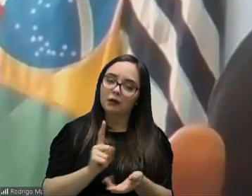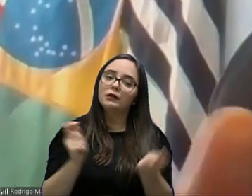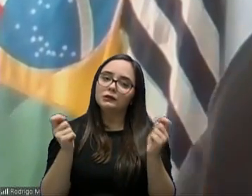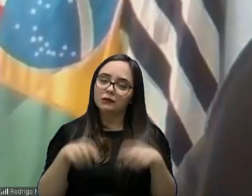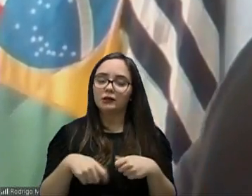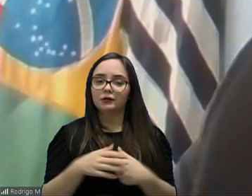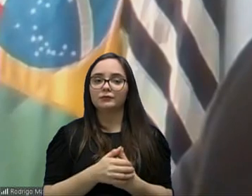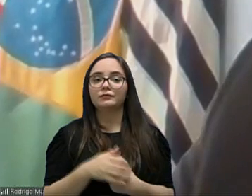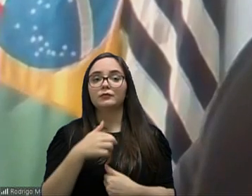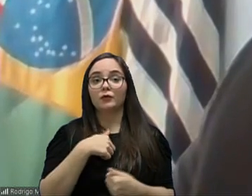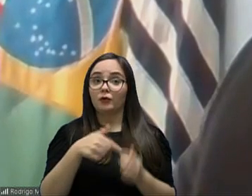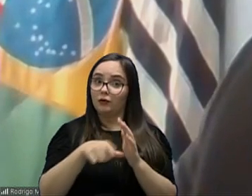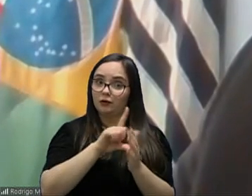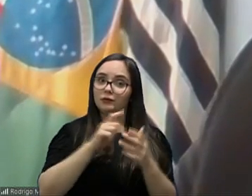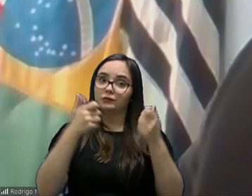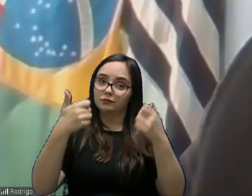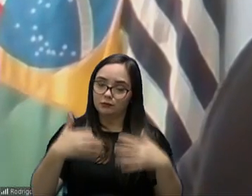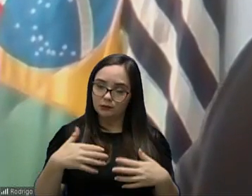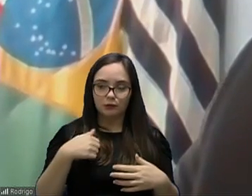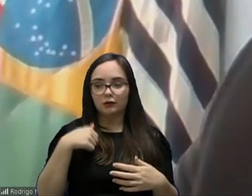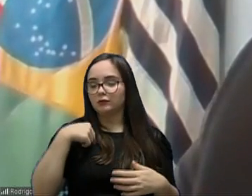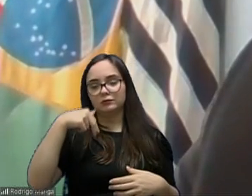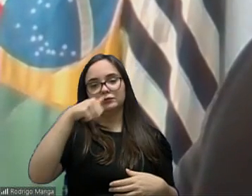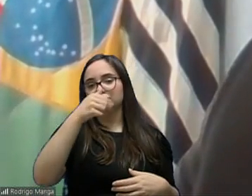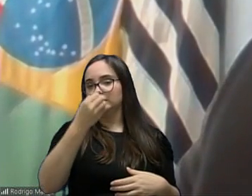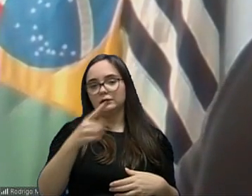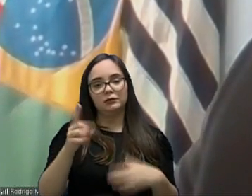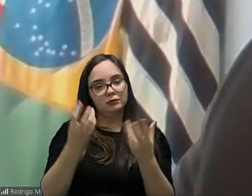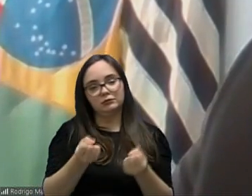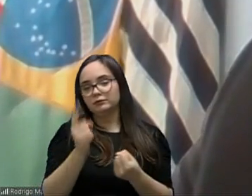já declaro aqui, antecipando, o voto não a esse projeto.